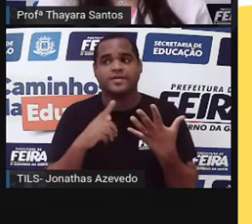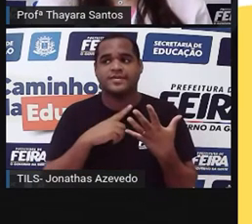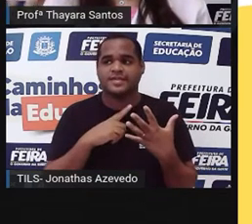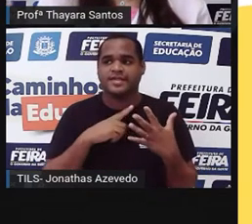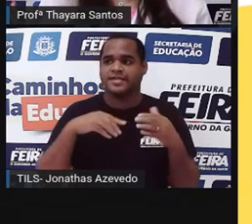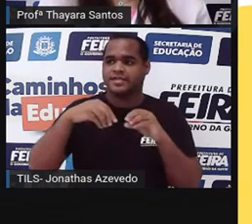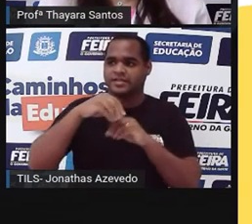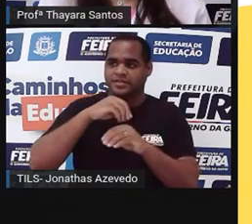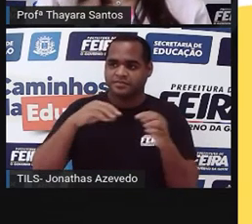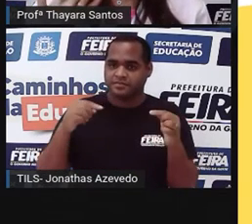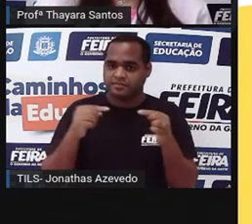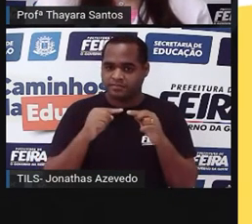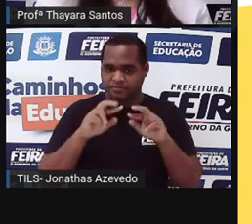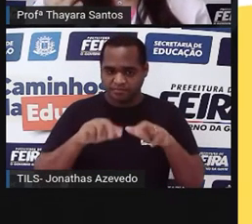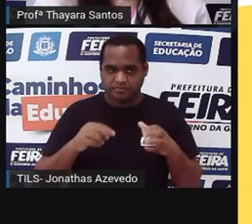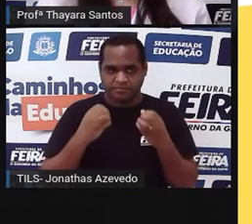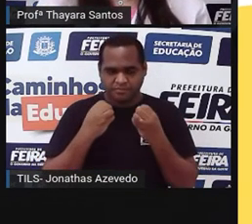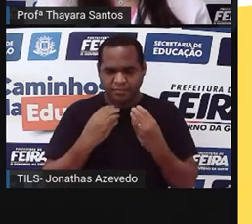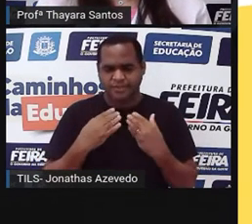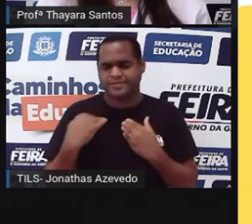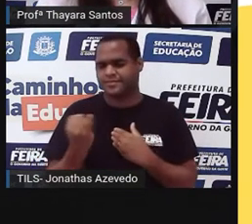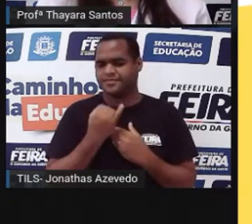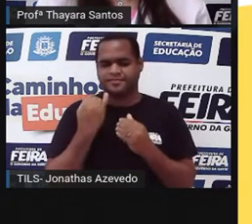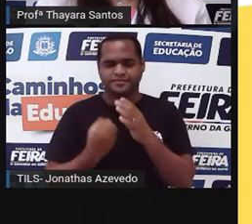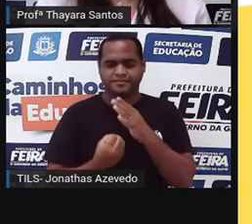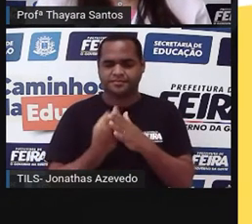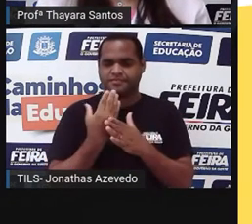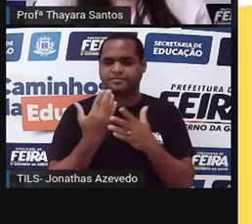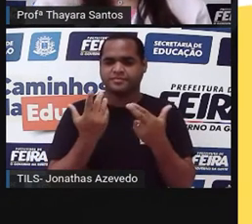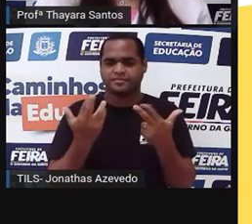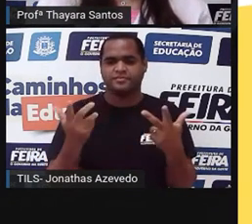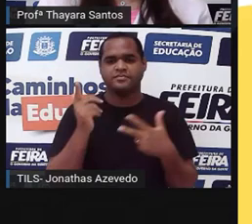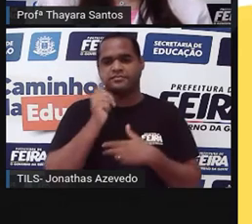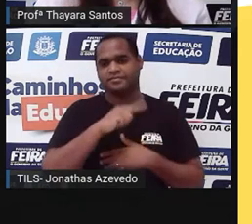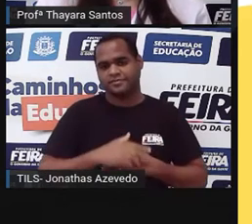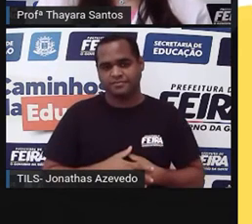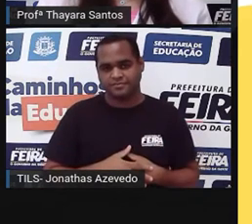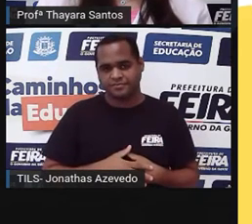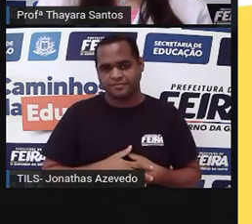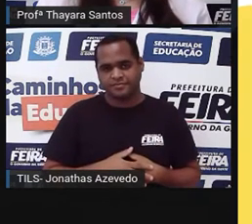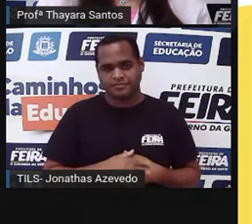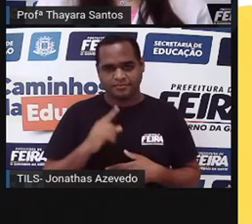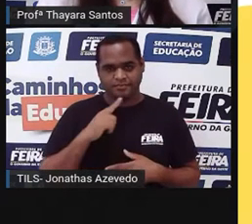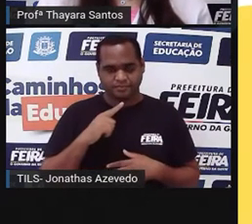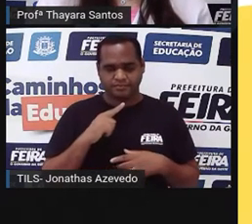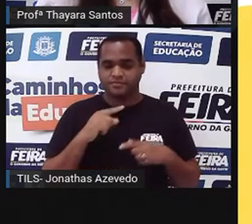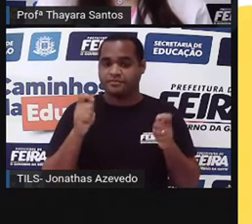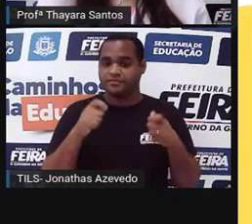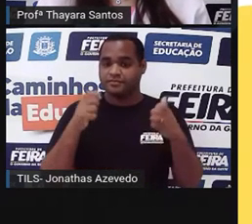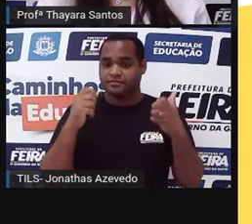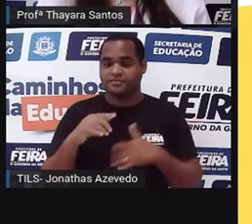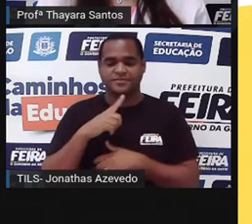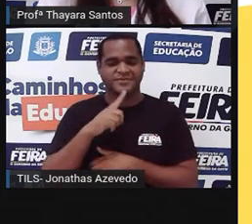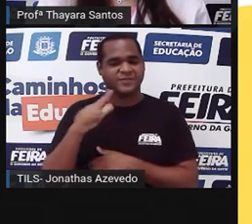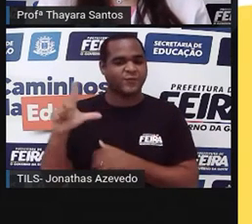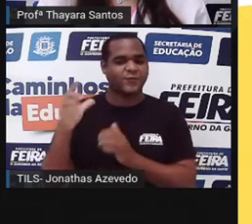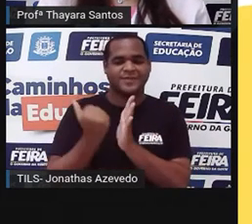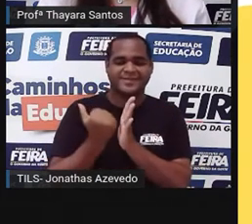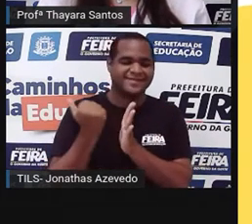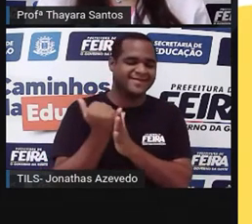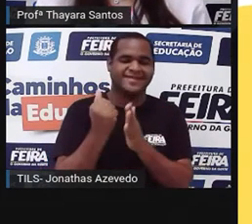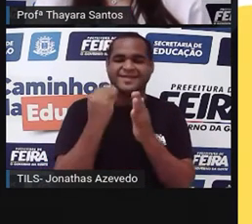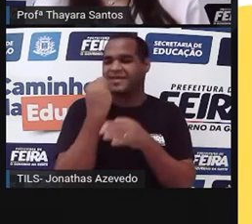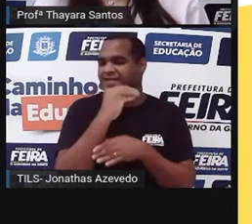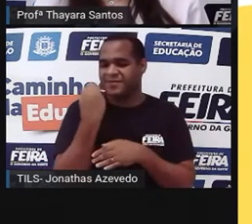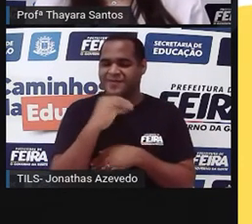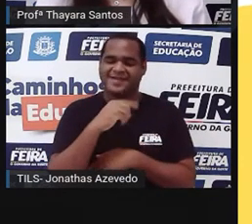aí rico em nutrientes para a gente poder plantar e obter o nosso alimento. Nesse caso, a gente tem mais um recurso que a gente pode chamar